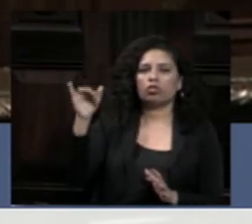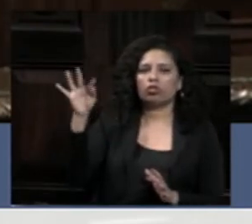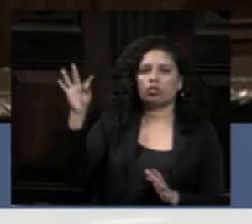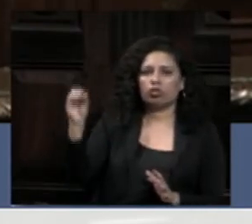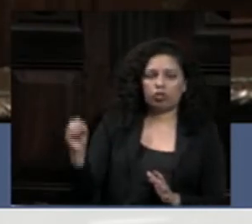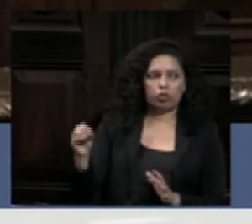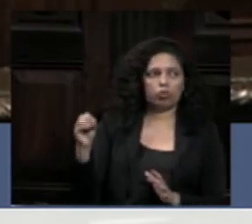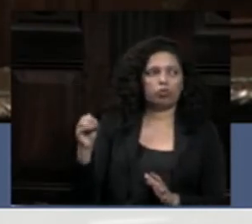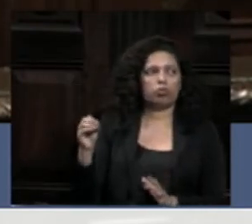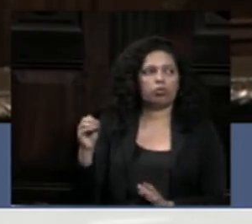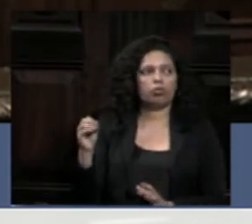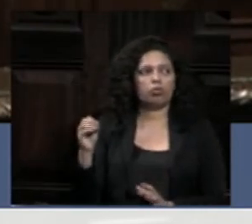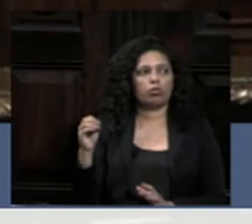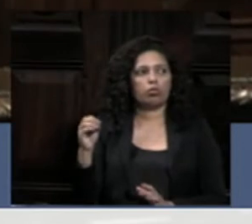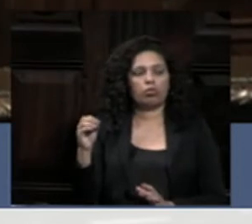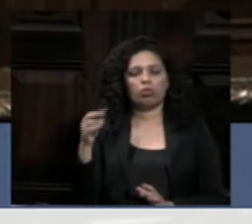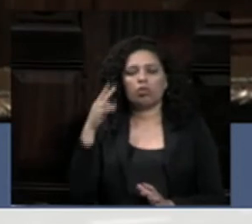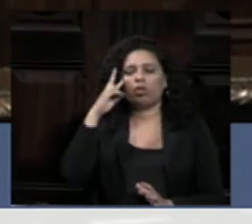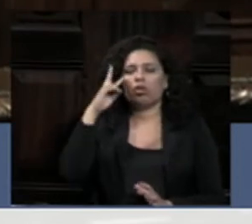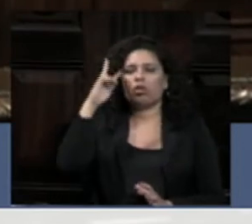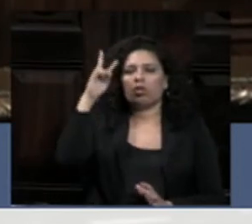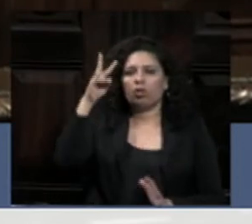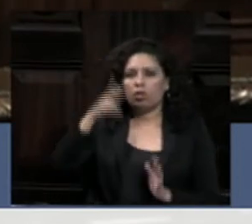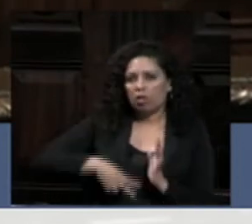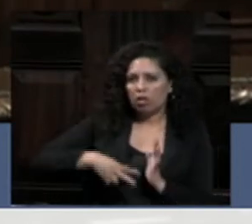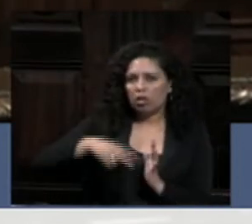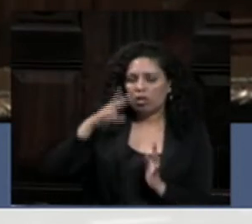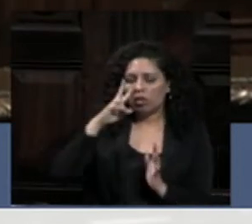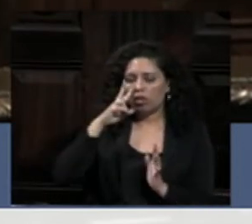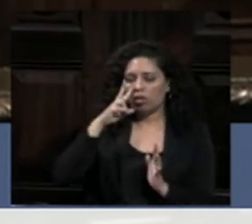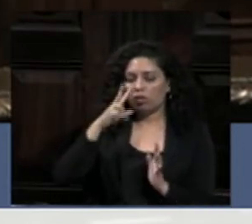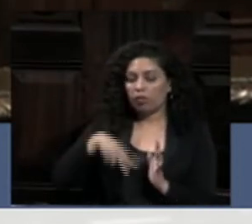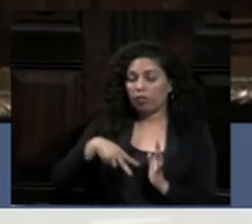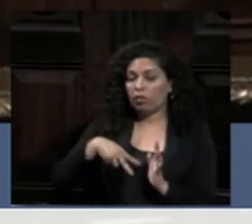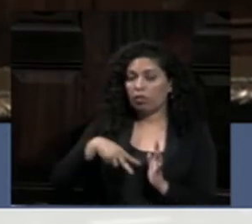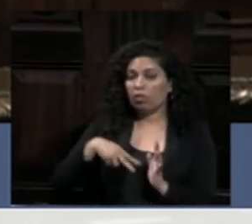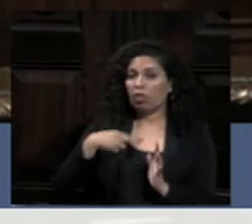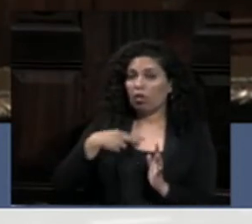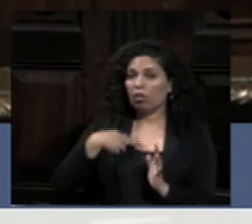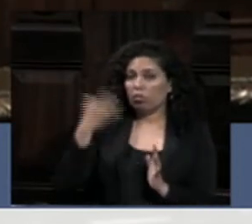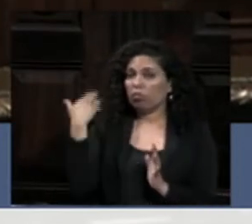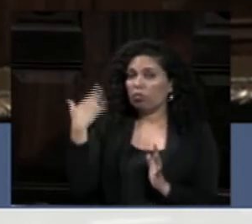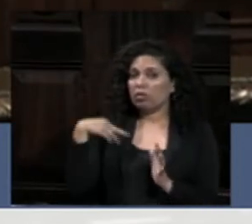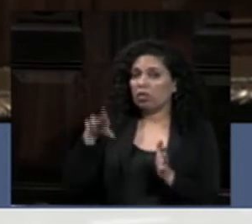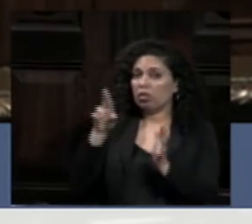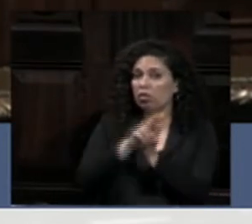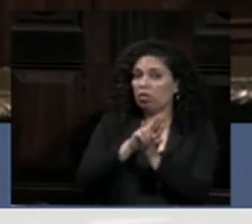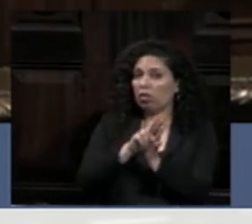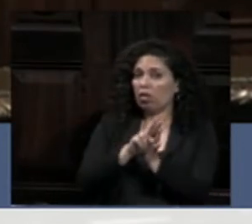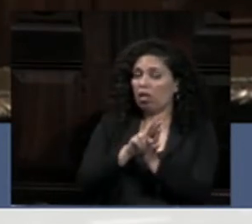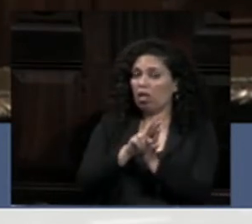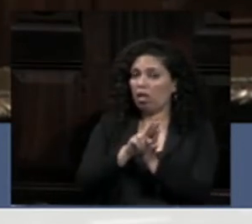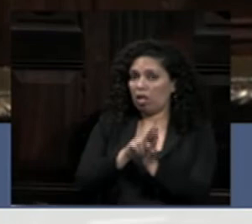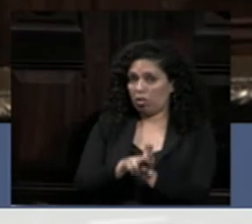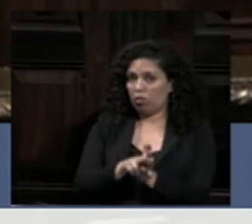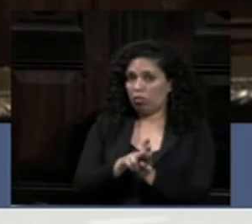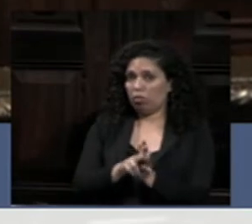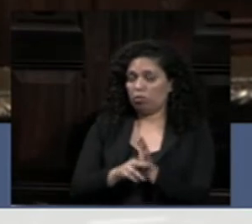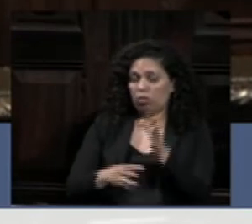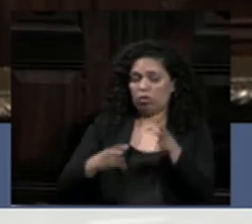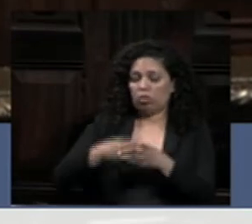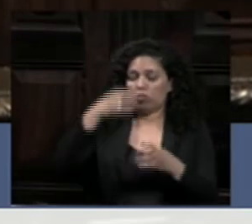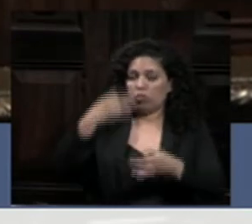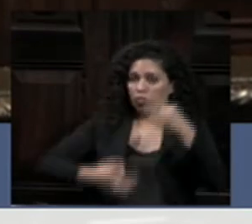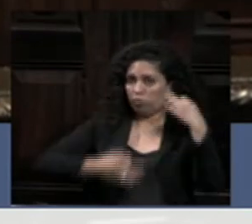que eu tive a oportunidade de ser relator na Comissão de Constituição e